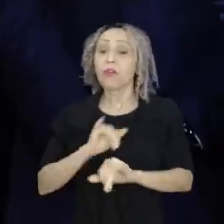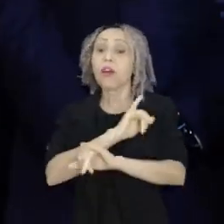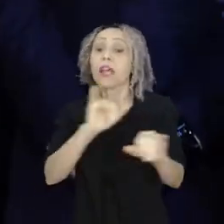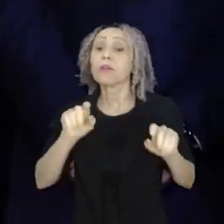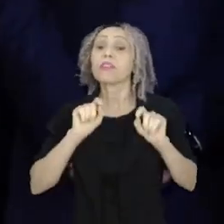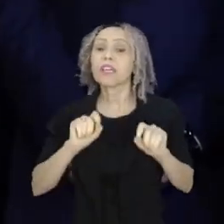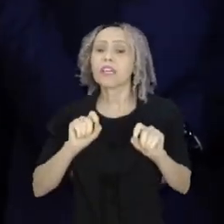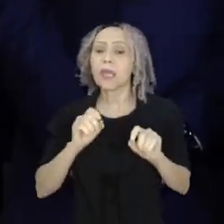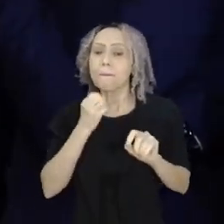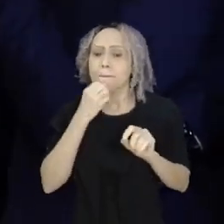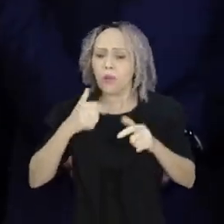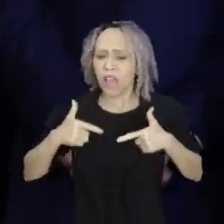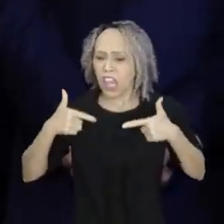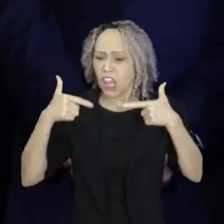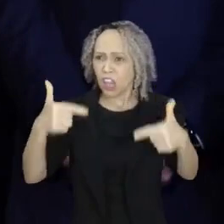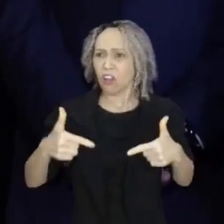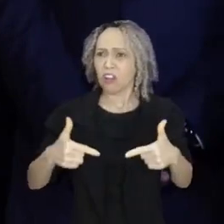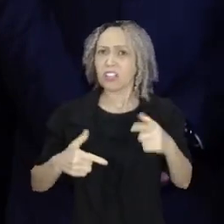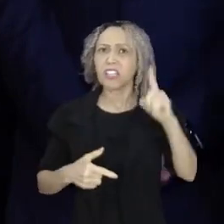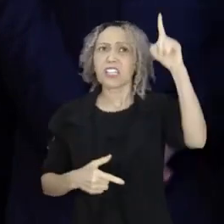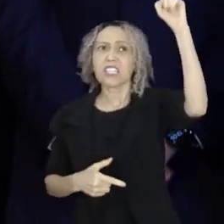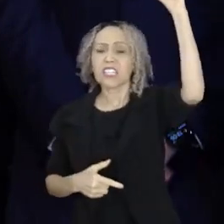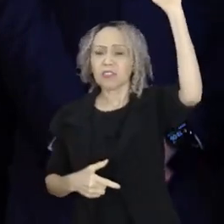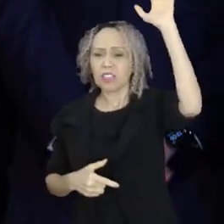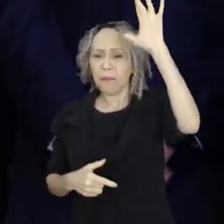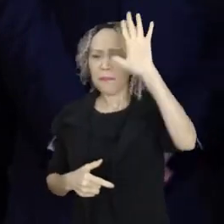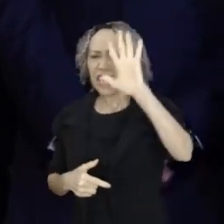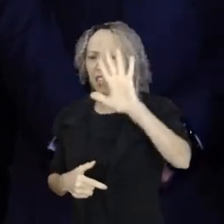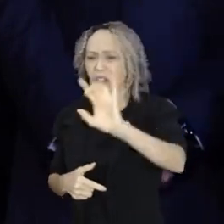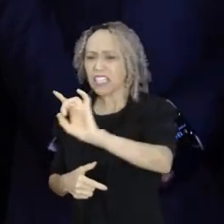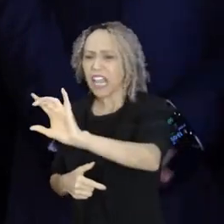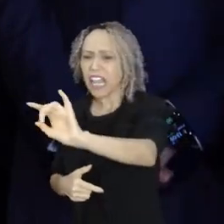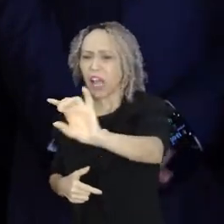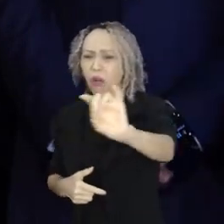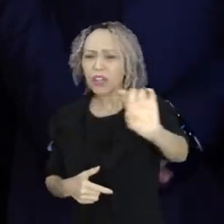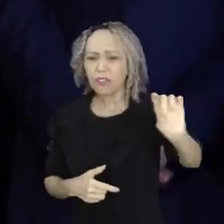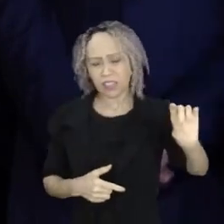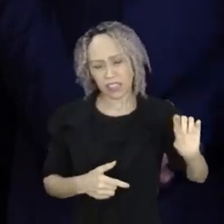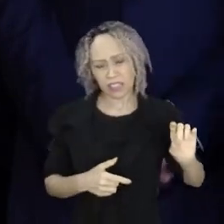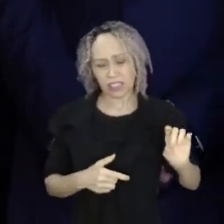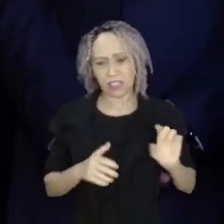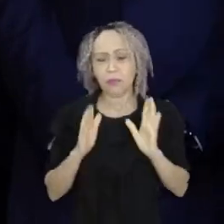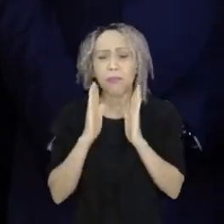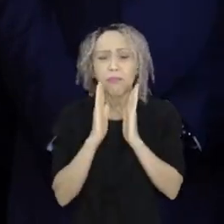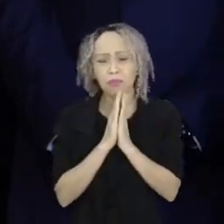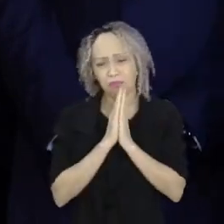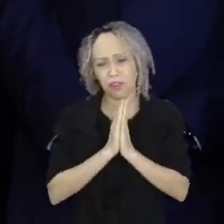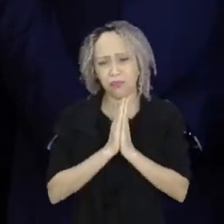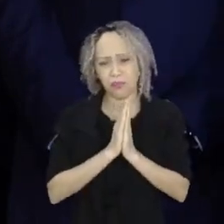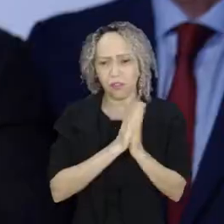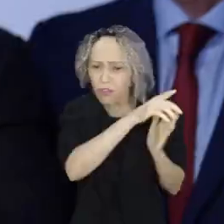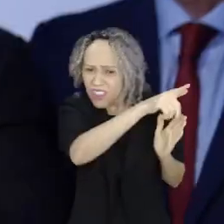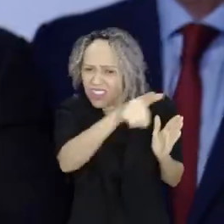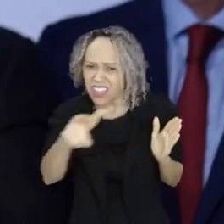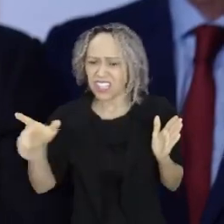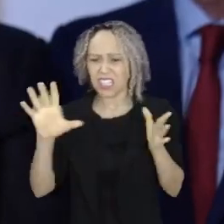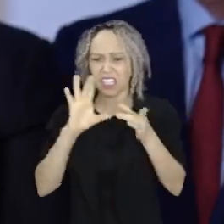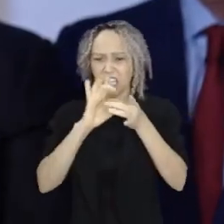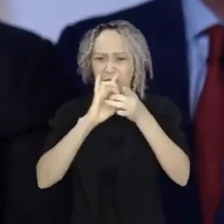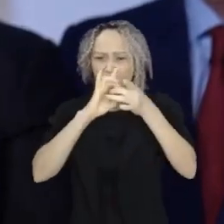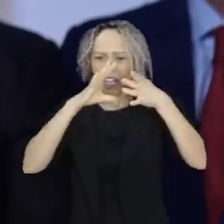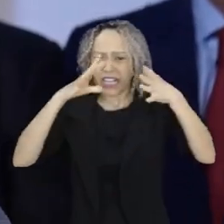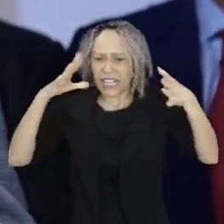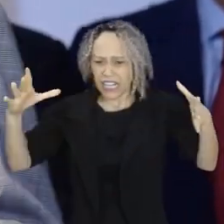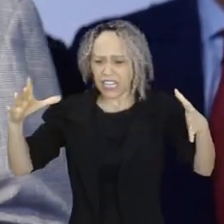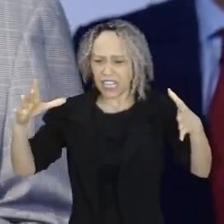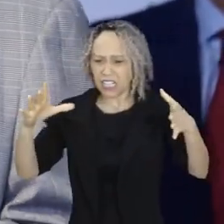um e cada um de vocês. Por favor, sejam o mais democrata possível na montagem do seu governo.